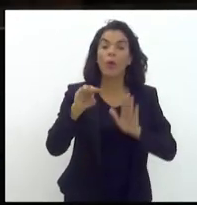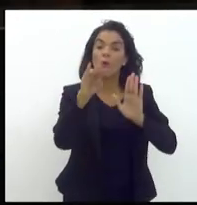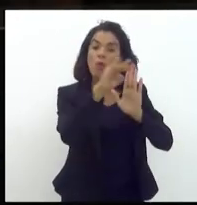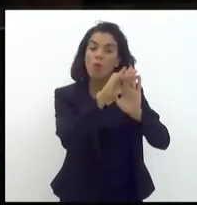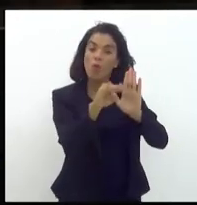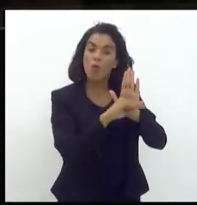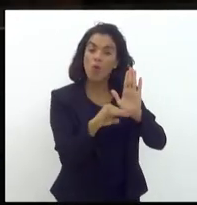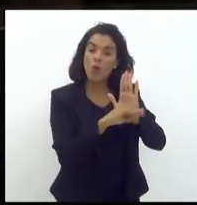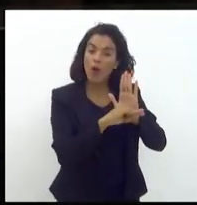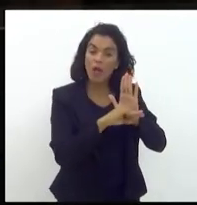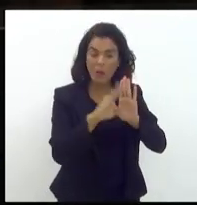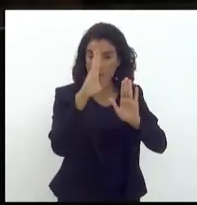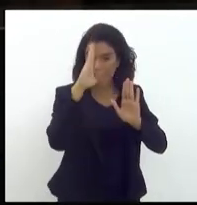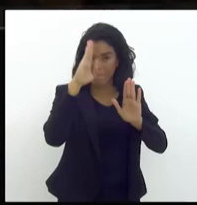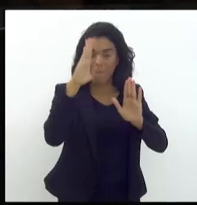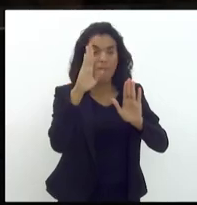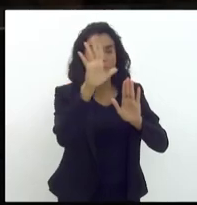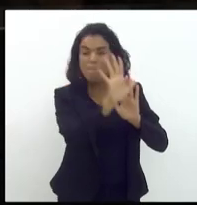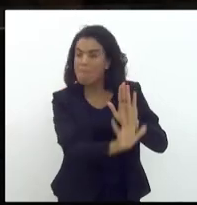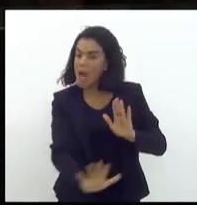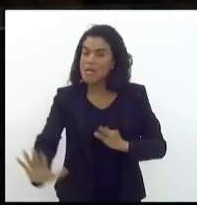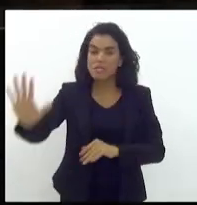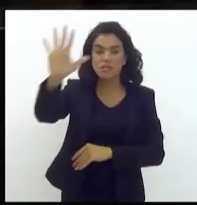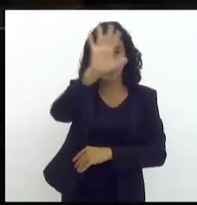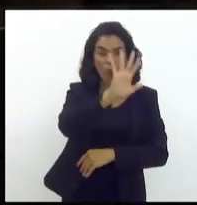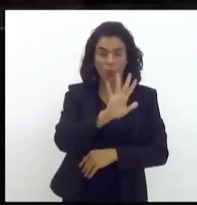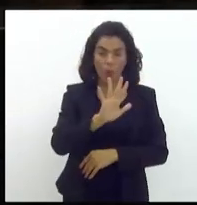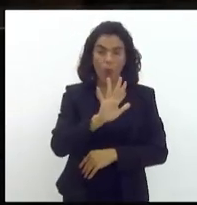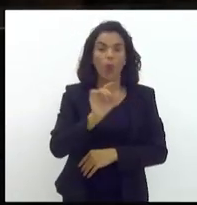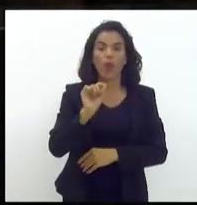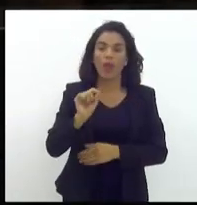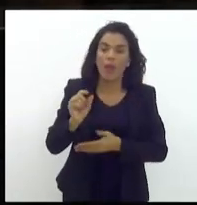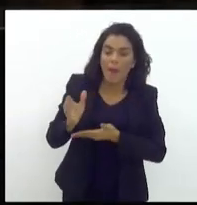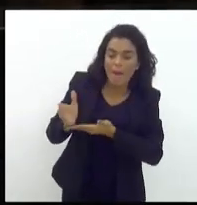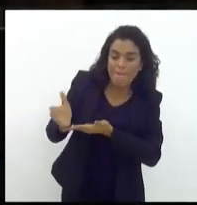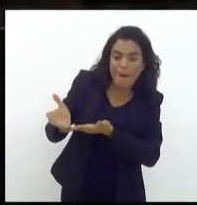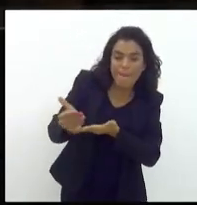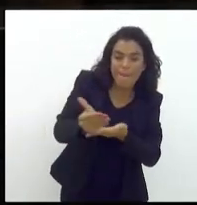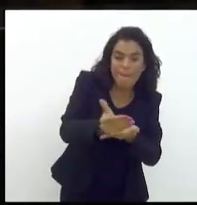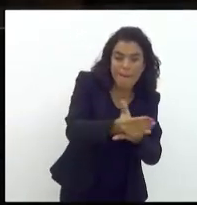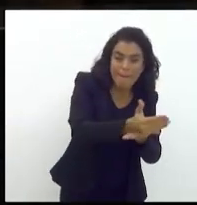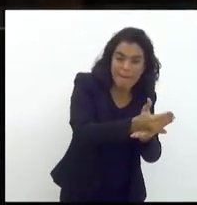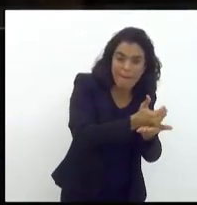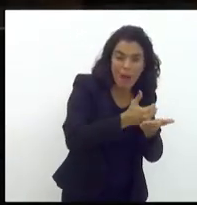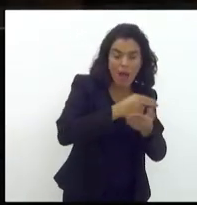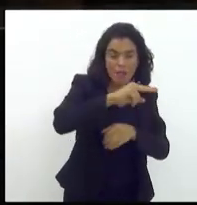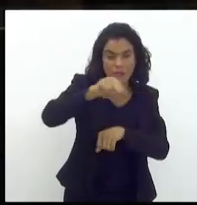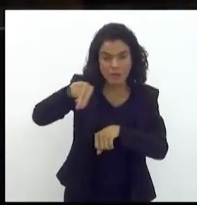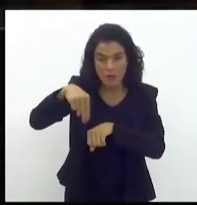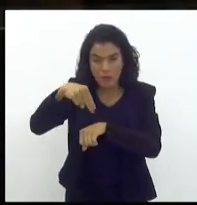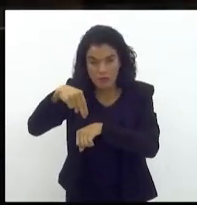inteiro que somado os recursos da União